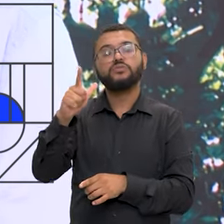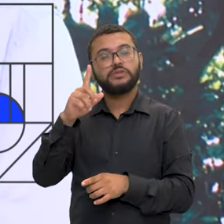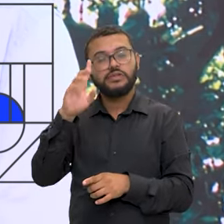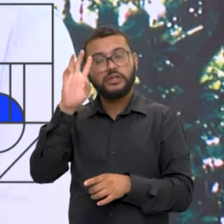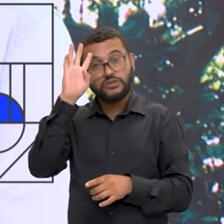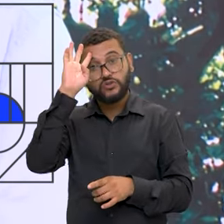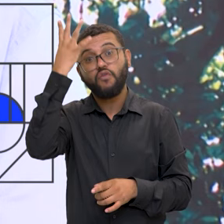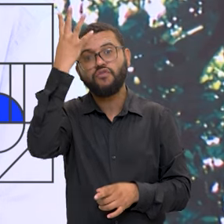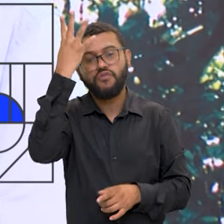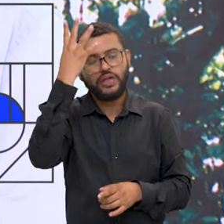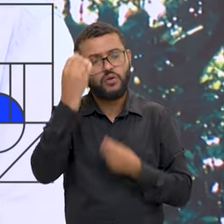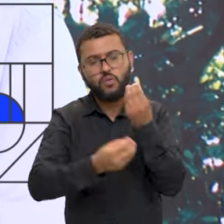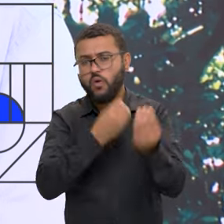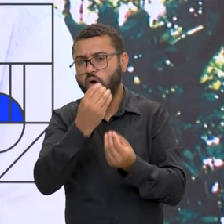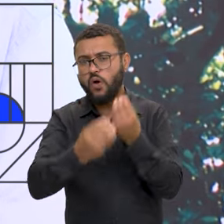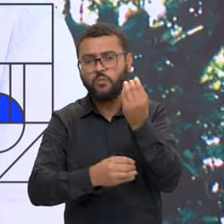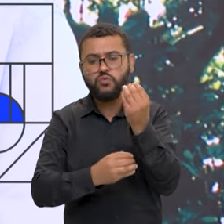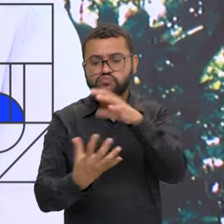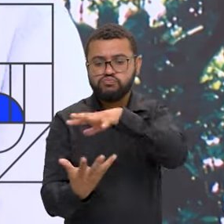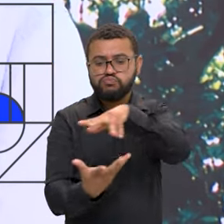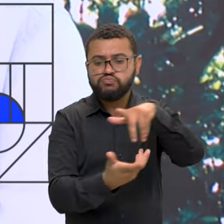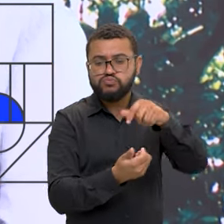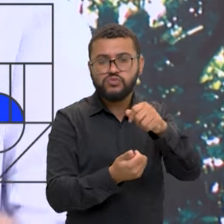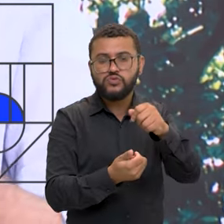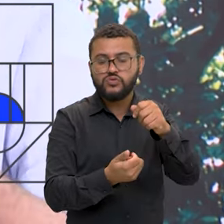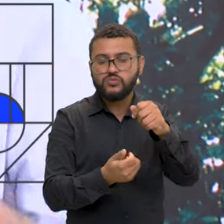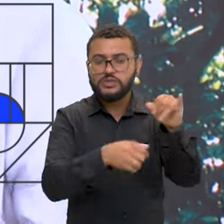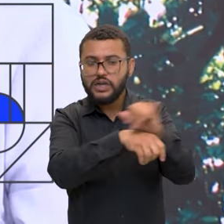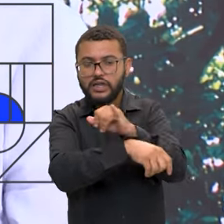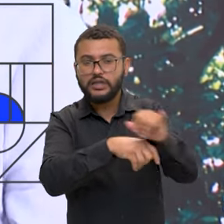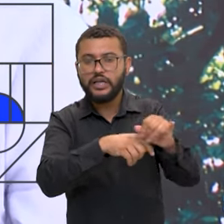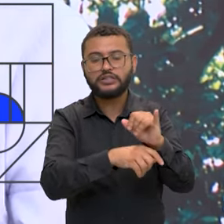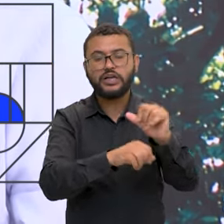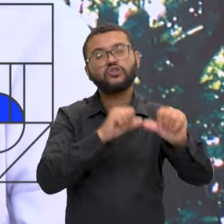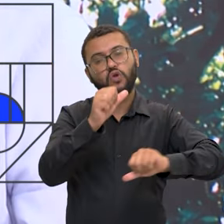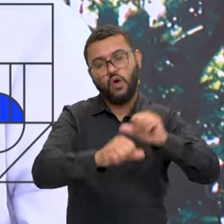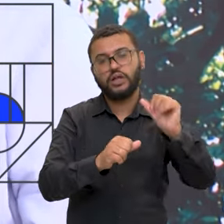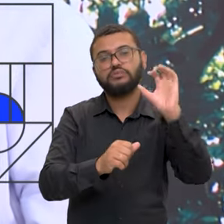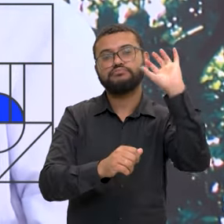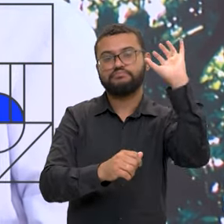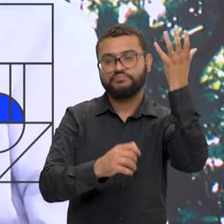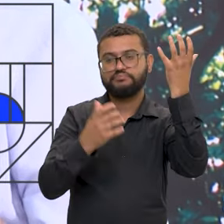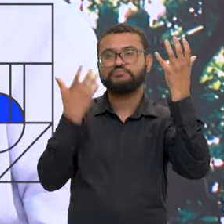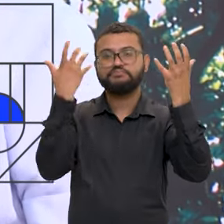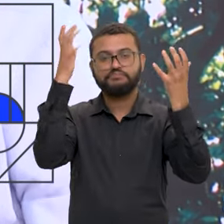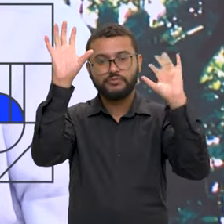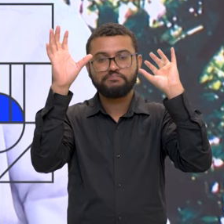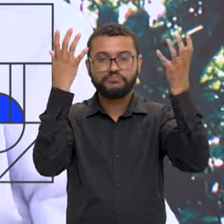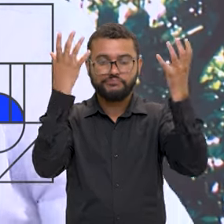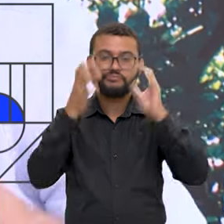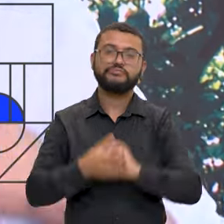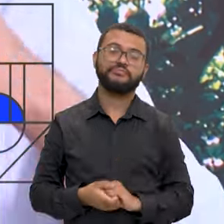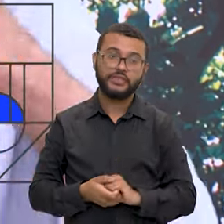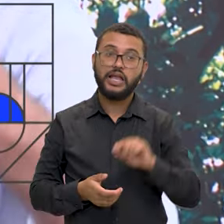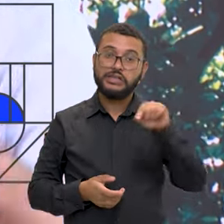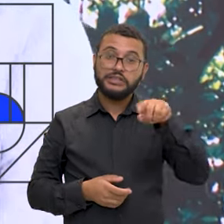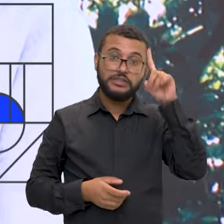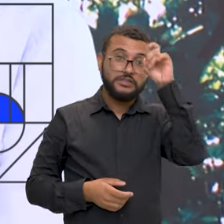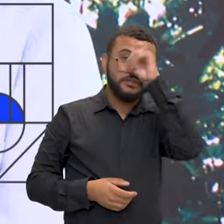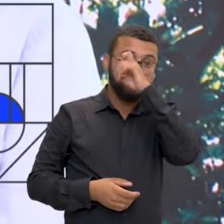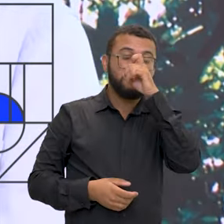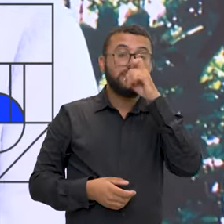a principal forma de enfrentar isso é manter as florestas de pé e